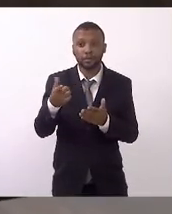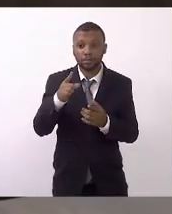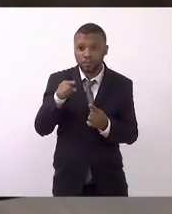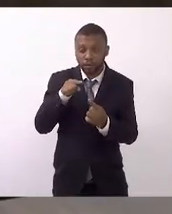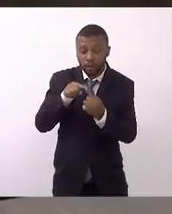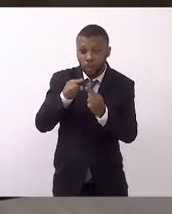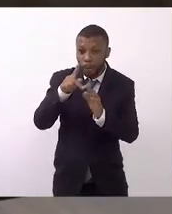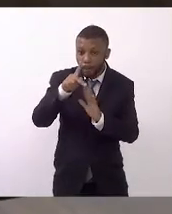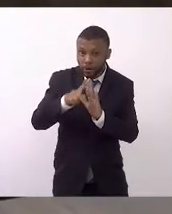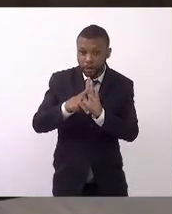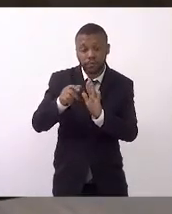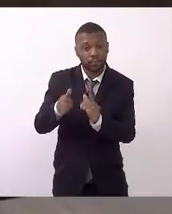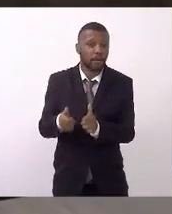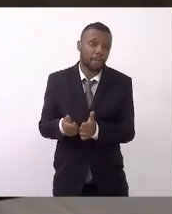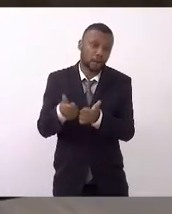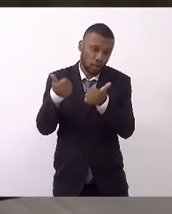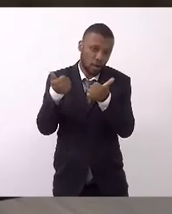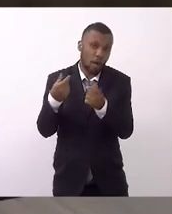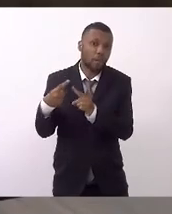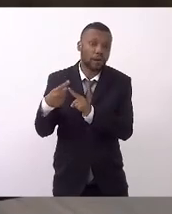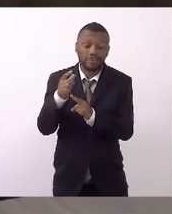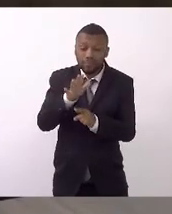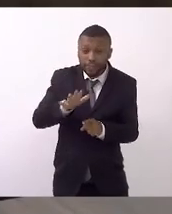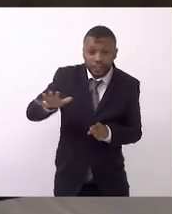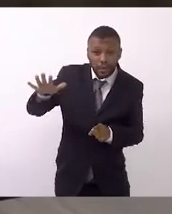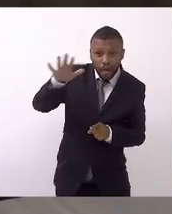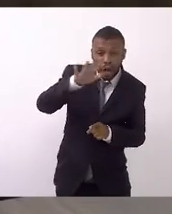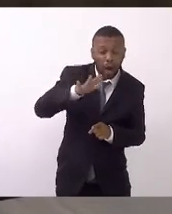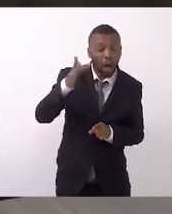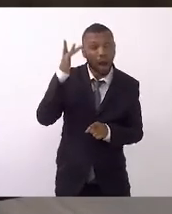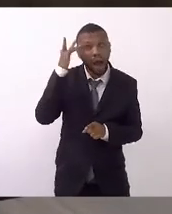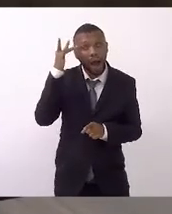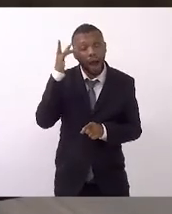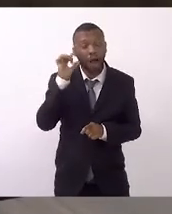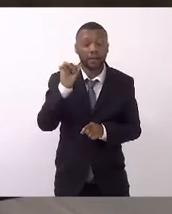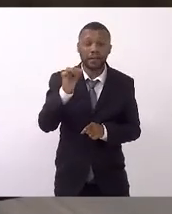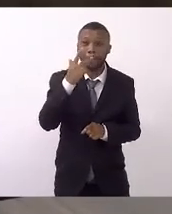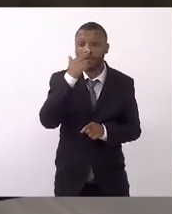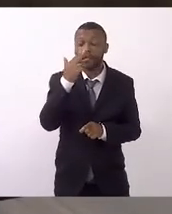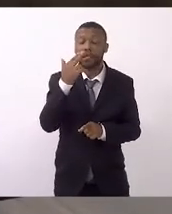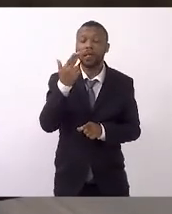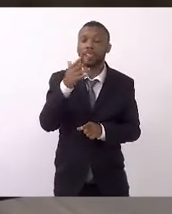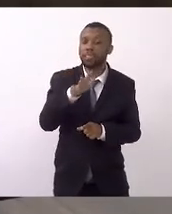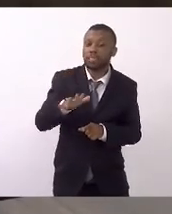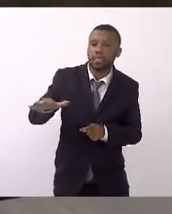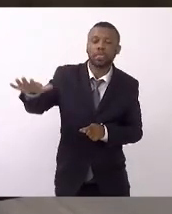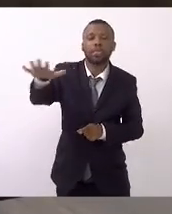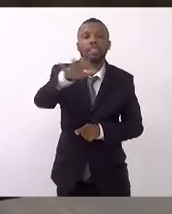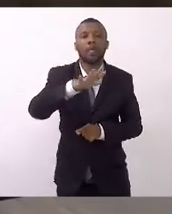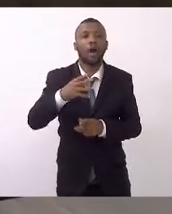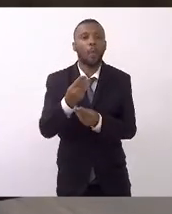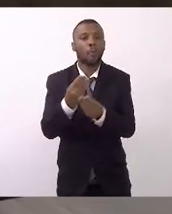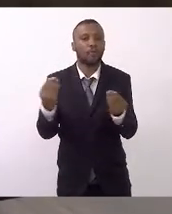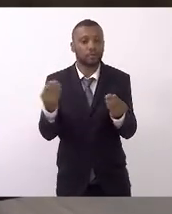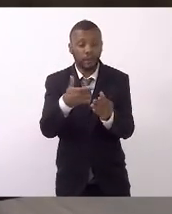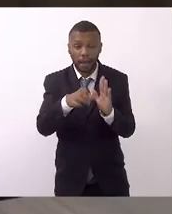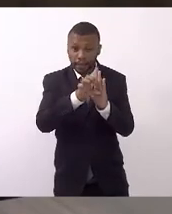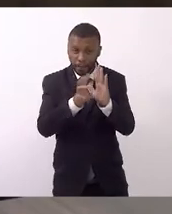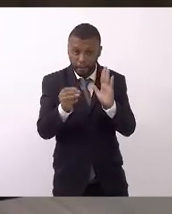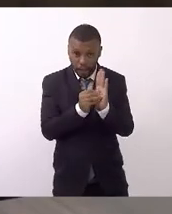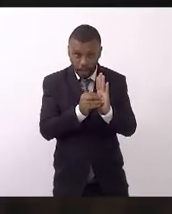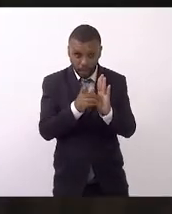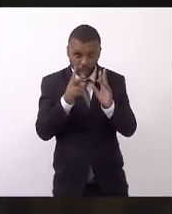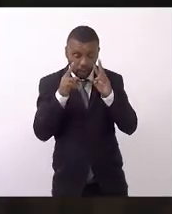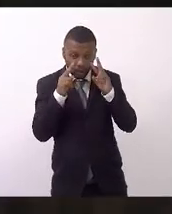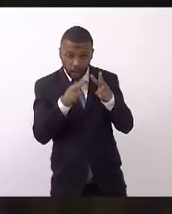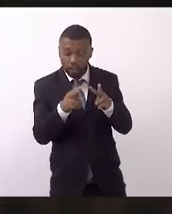fica melhor, porque, no sentido geral, eu acho ele um pouco vasto demais. Acho que essa emenda está sendo considerada? A